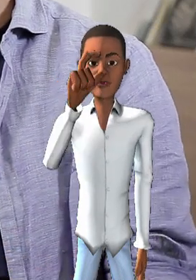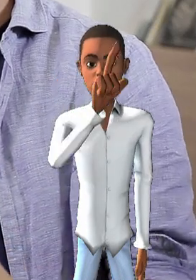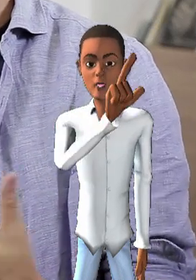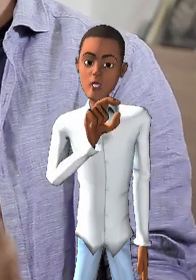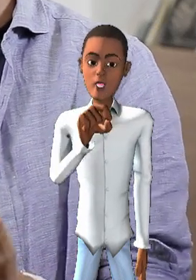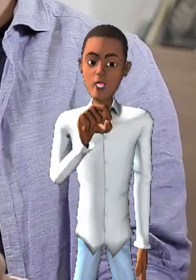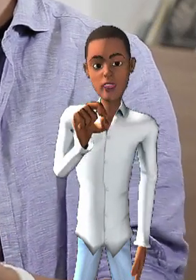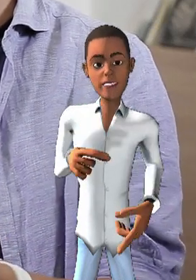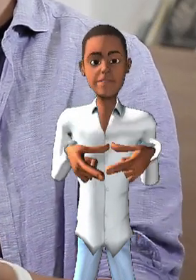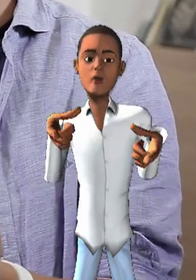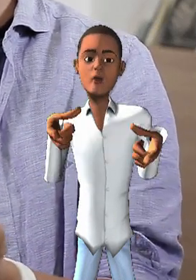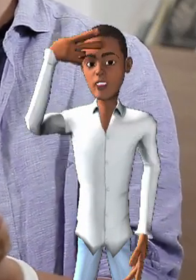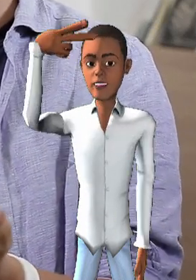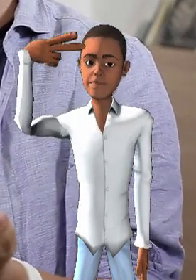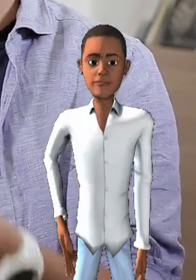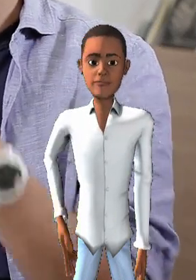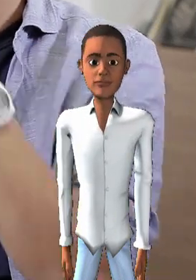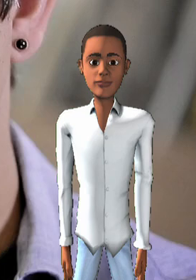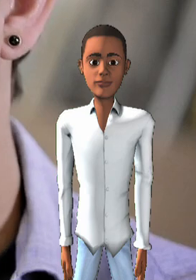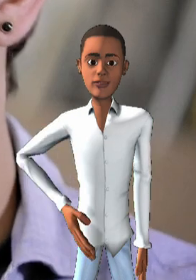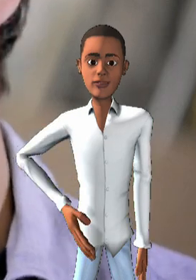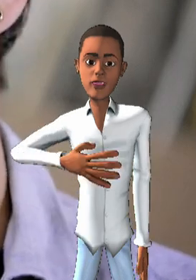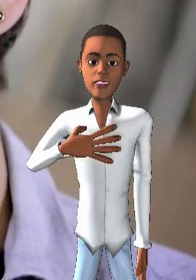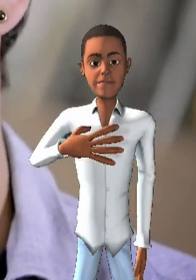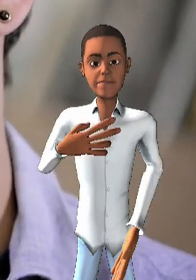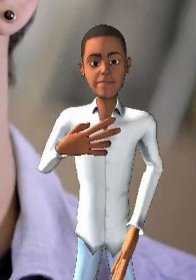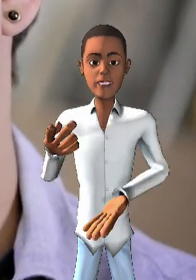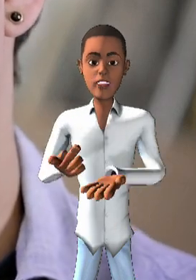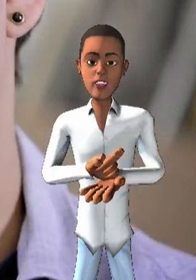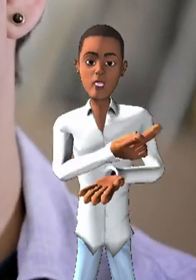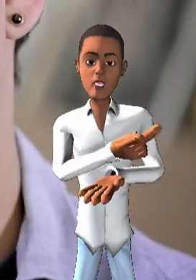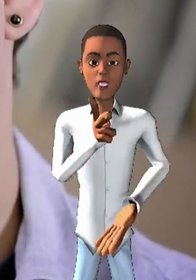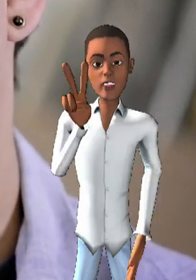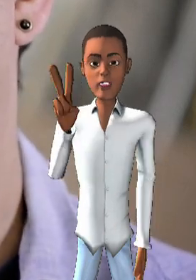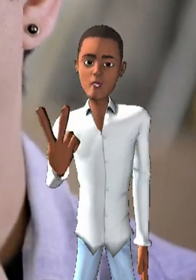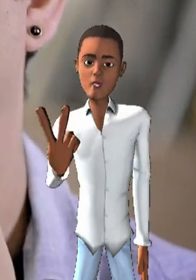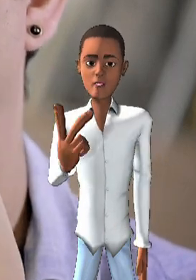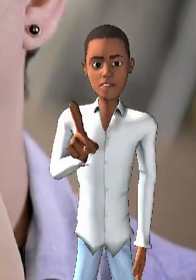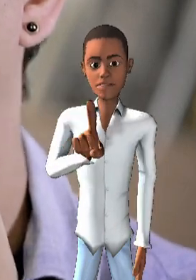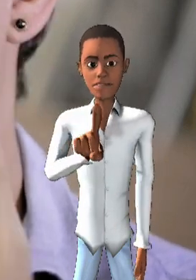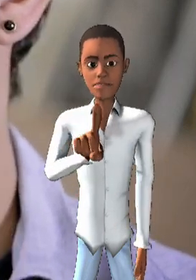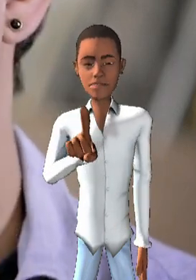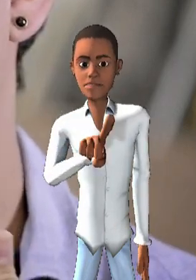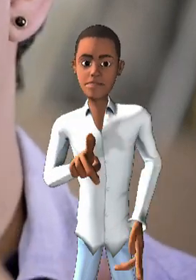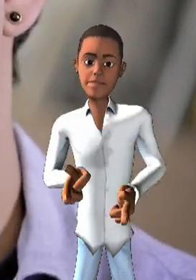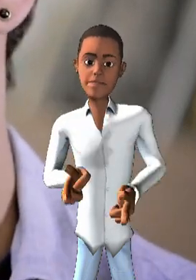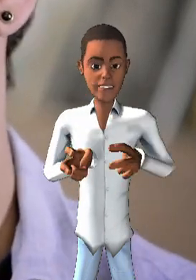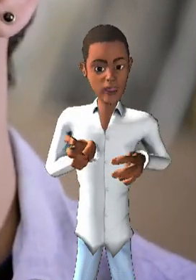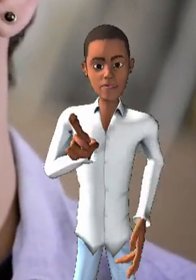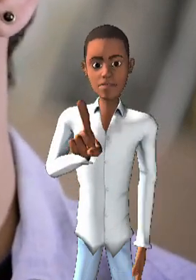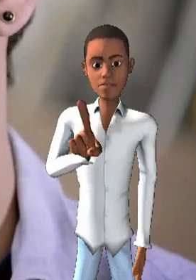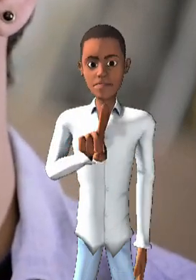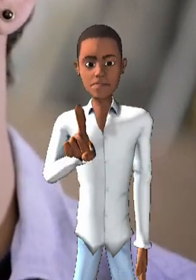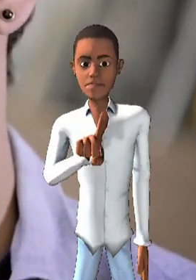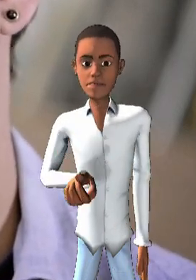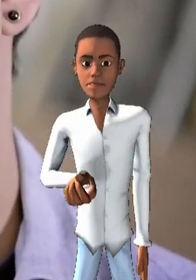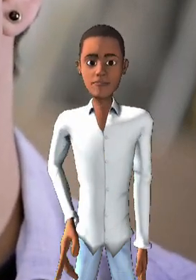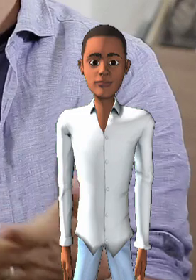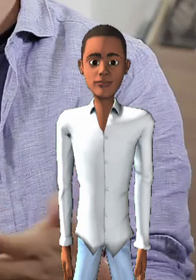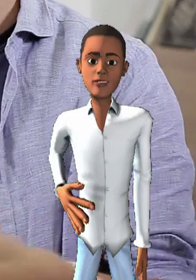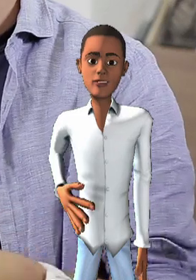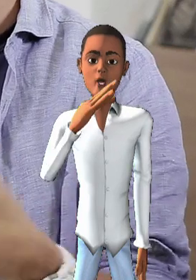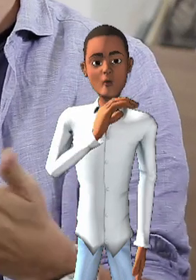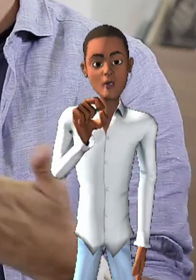de todo esse diálogo é que as pessoas, muitas vezes, elas têm dificuldade de reconhecer em si características que ela